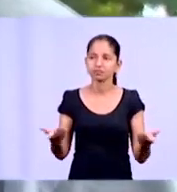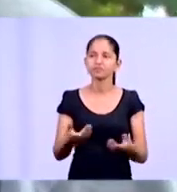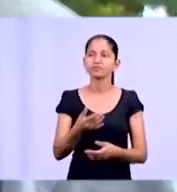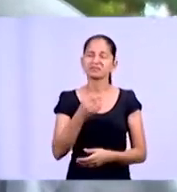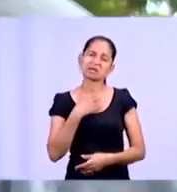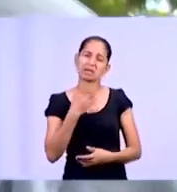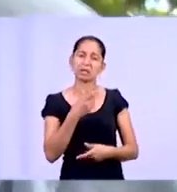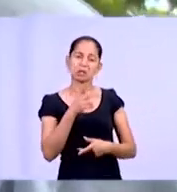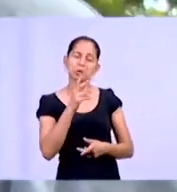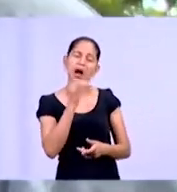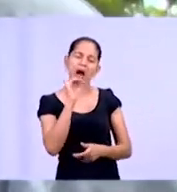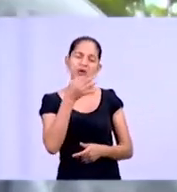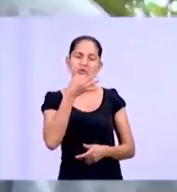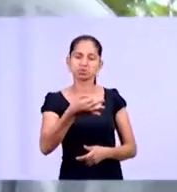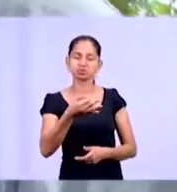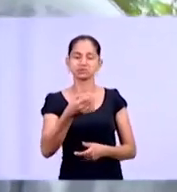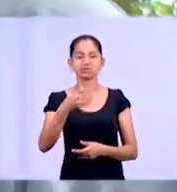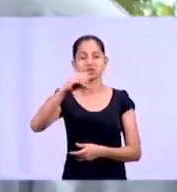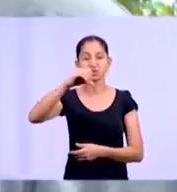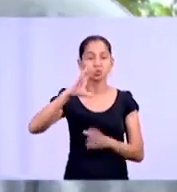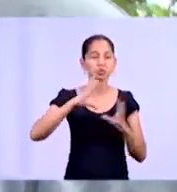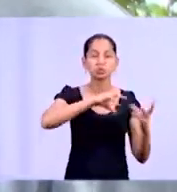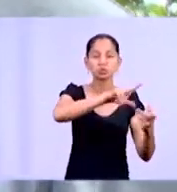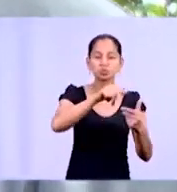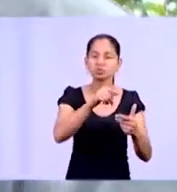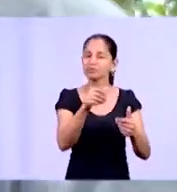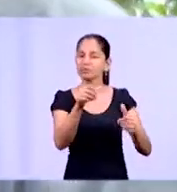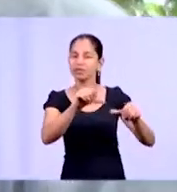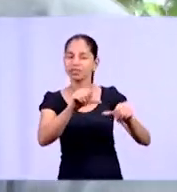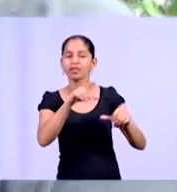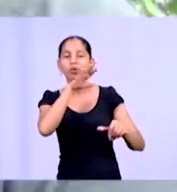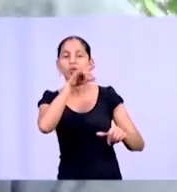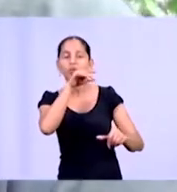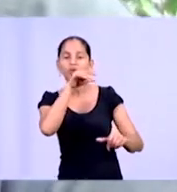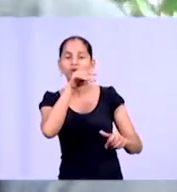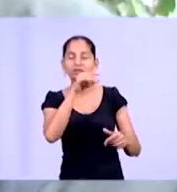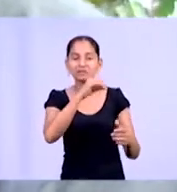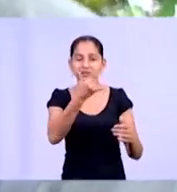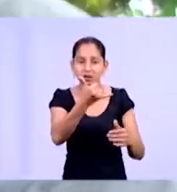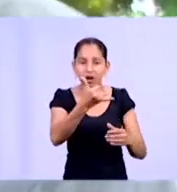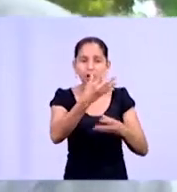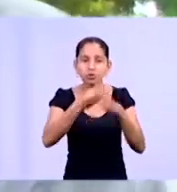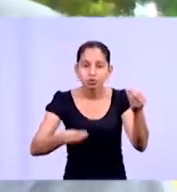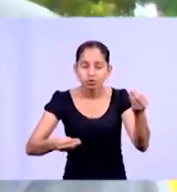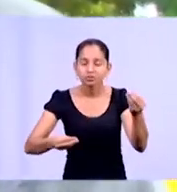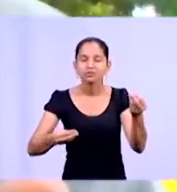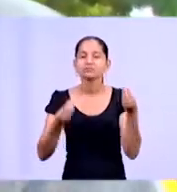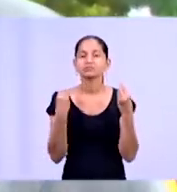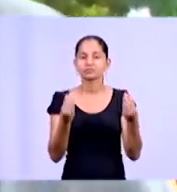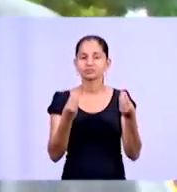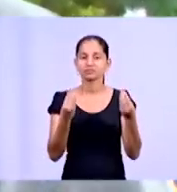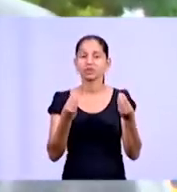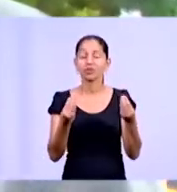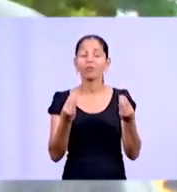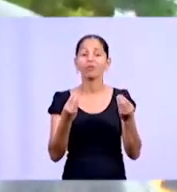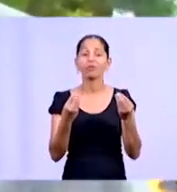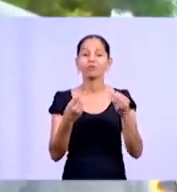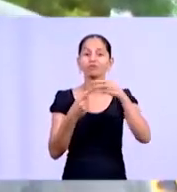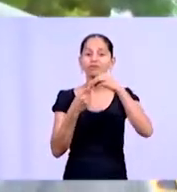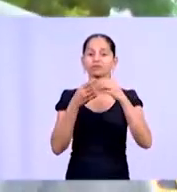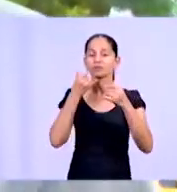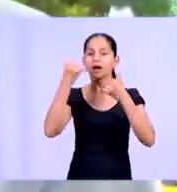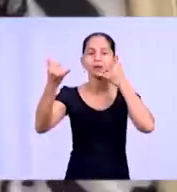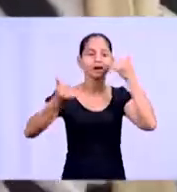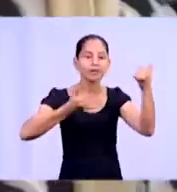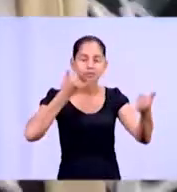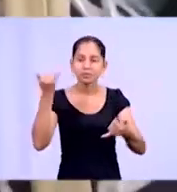passo sem celular, mas eu acho que 99% da população, se hoje acabar o celular, né? Onde é que vai a informação? Hoje tudo é